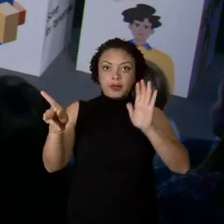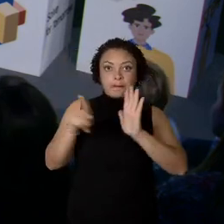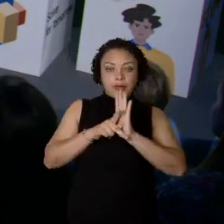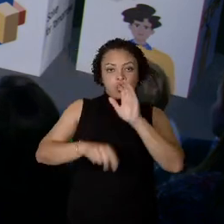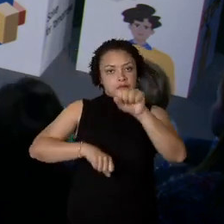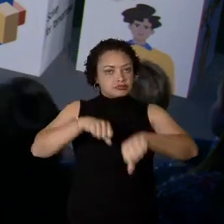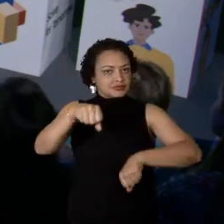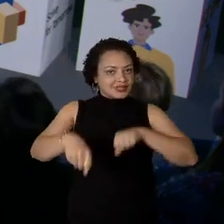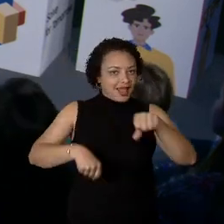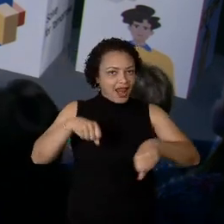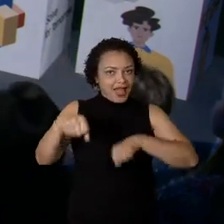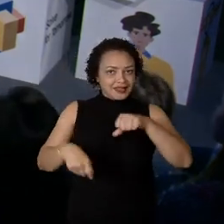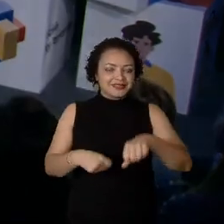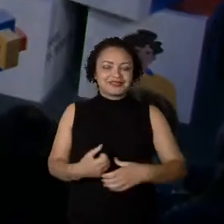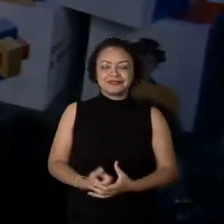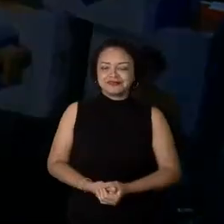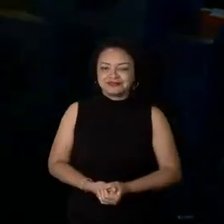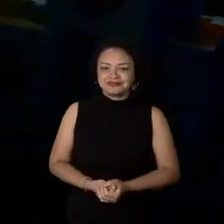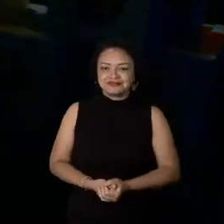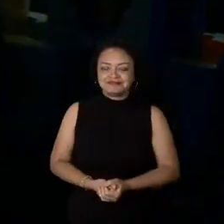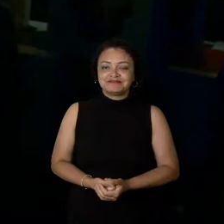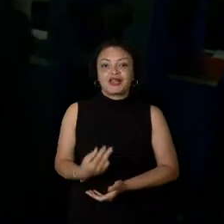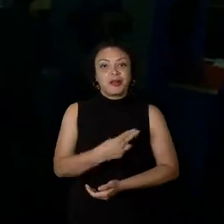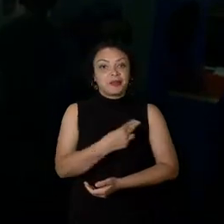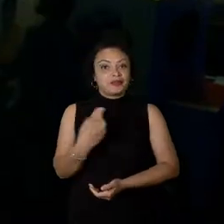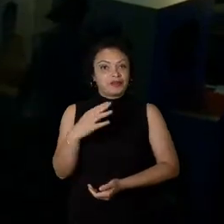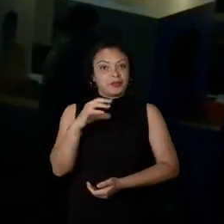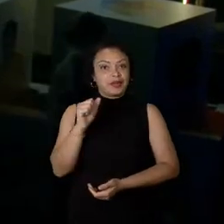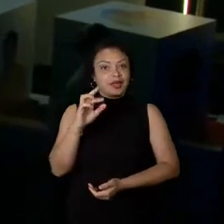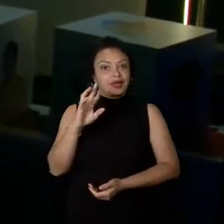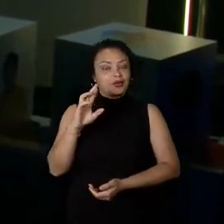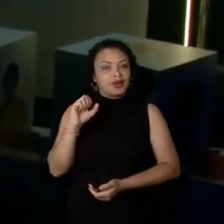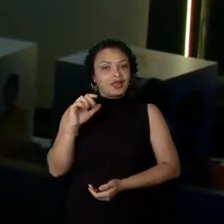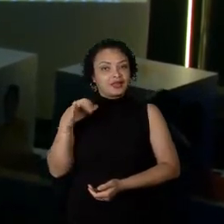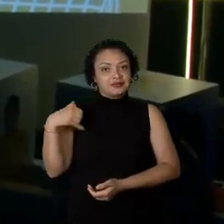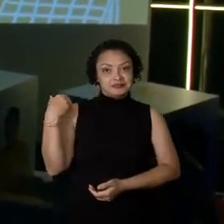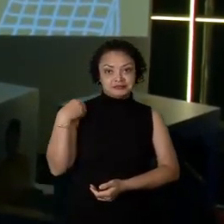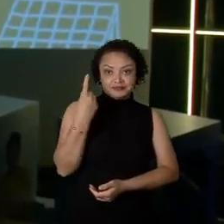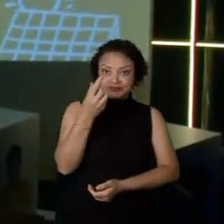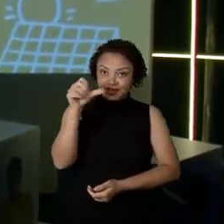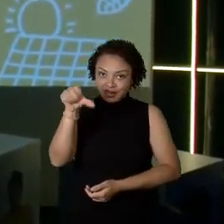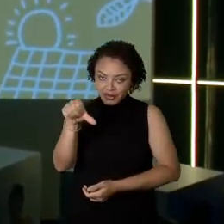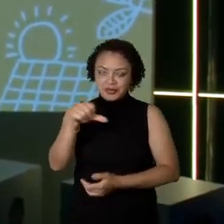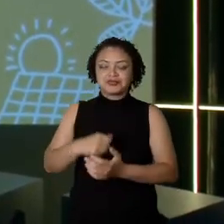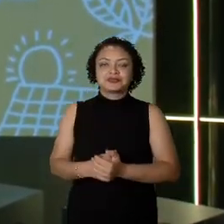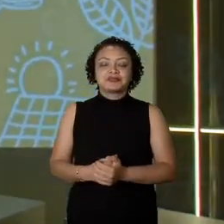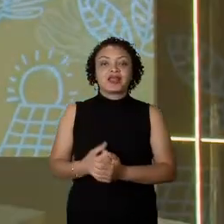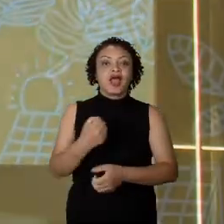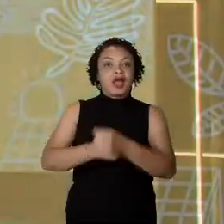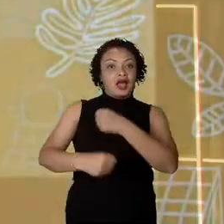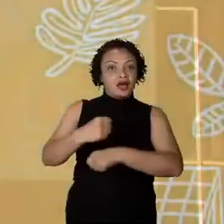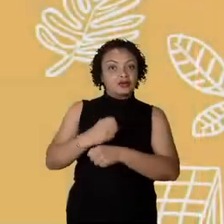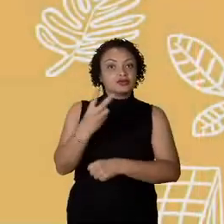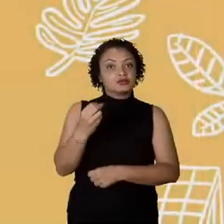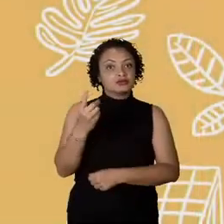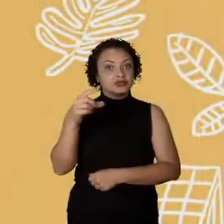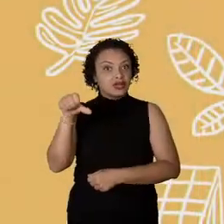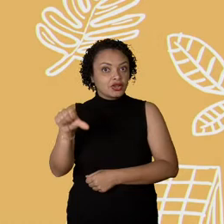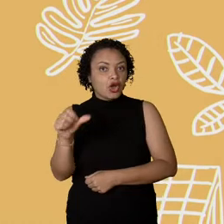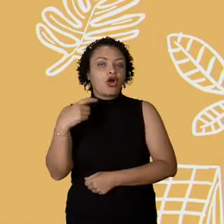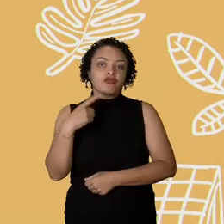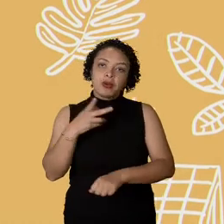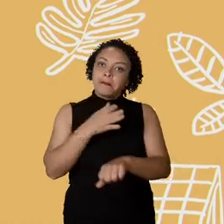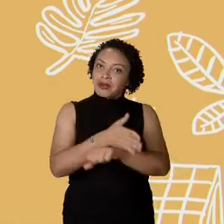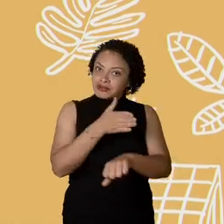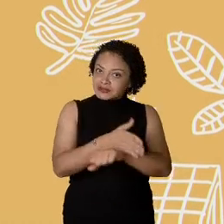ciclistas. Vai daí, Carol! Olá, meu nome é Caroline, eu tenho 19 anos. Em 2019, eu participei do prêmio Soul for Tomorrow. E